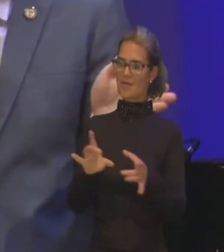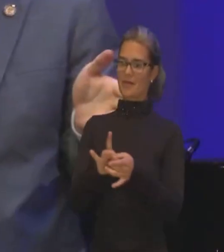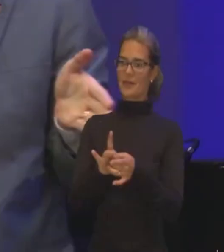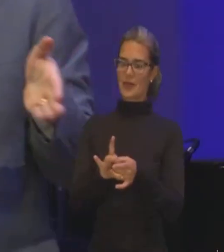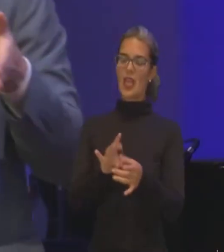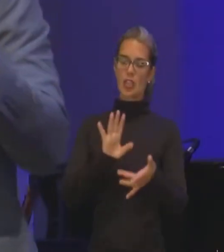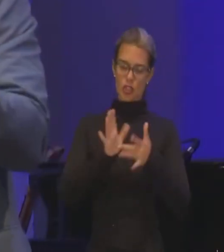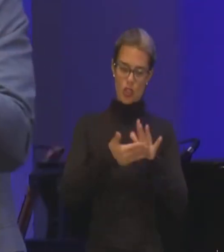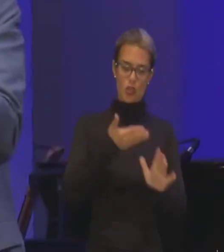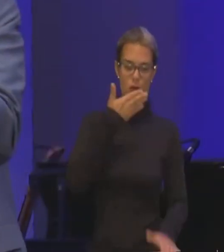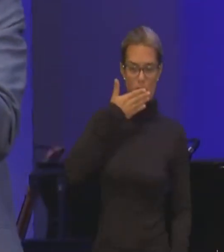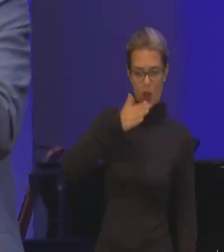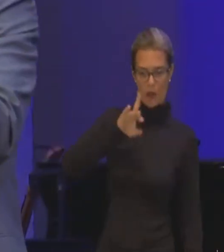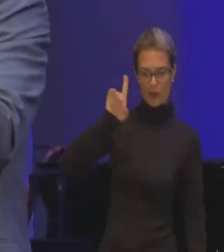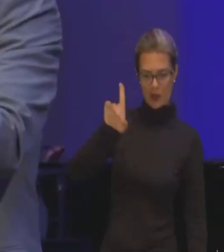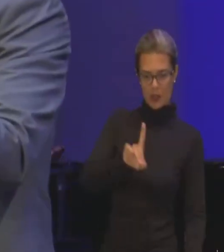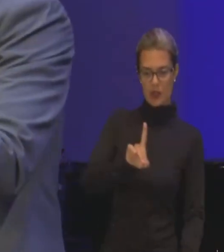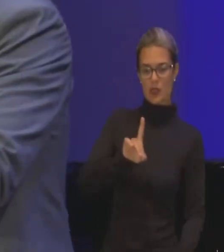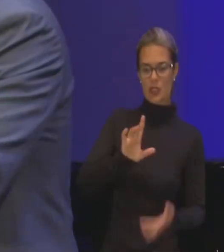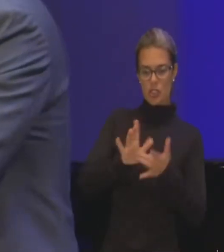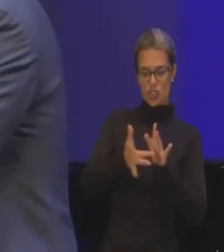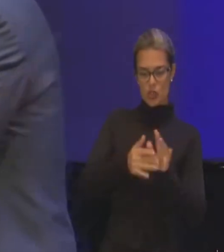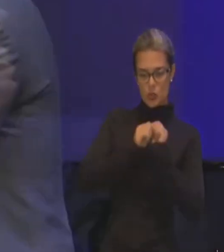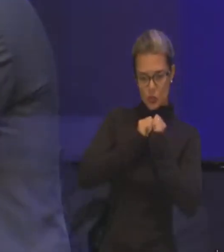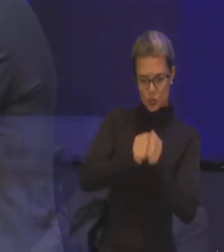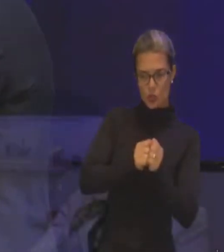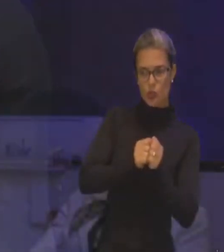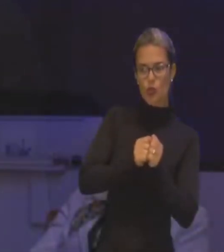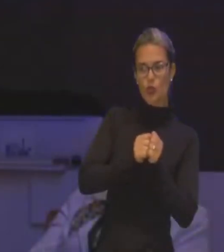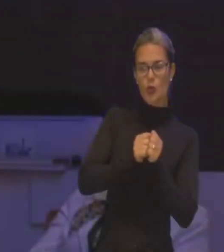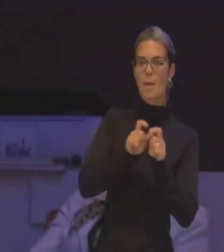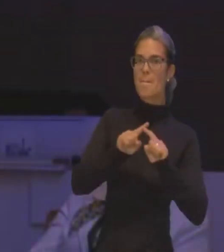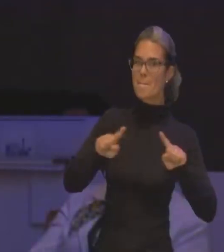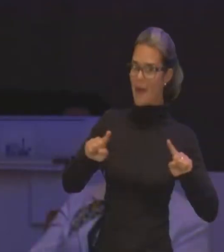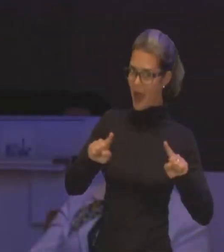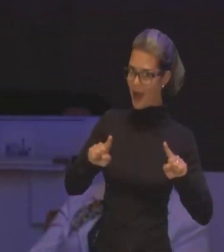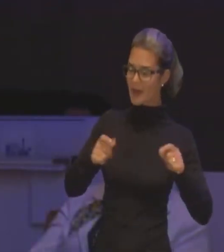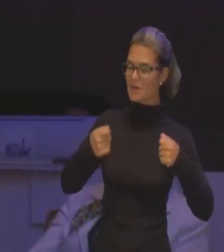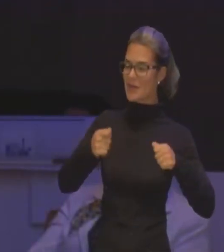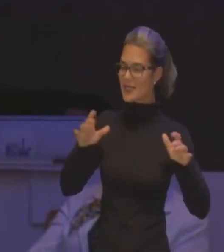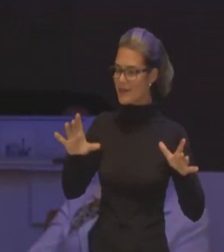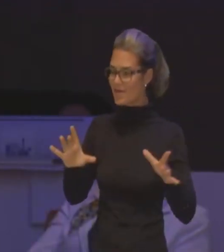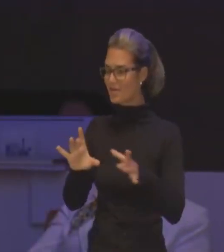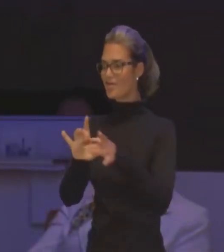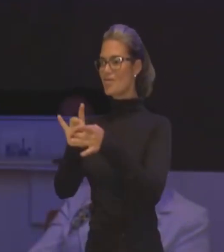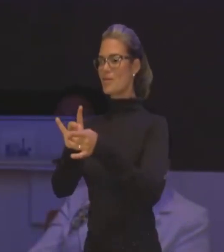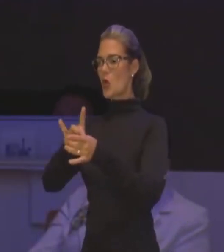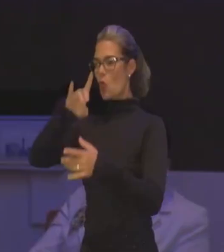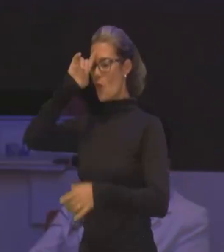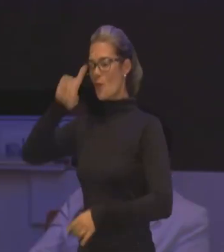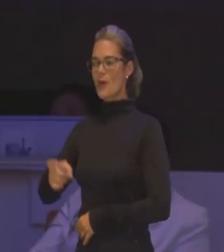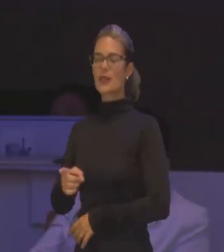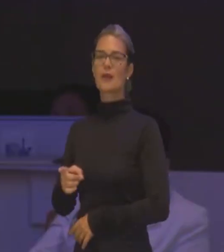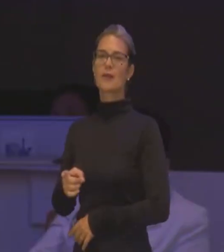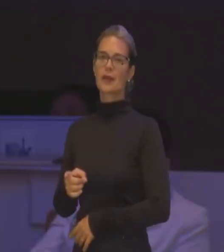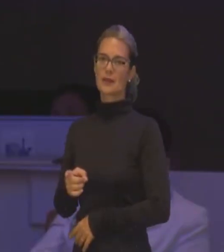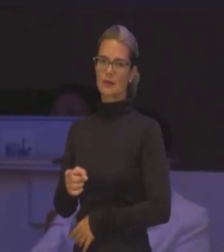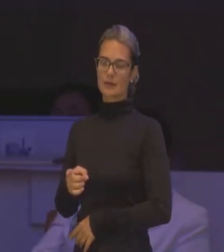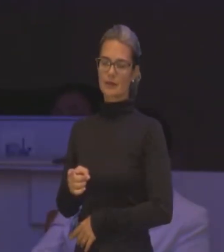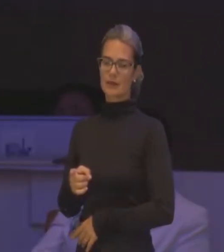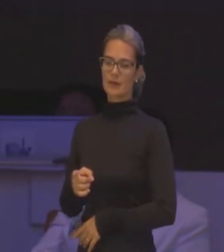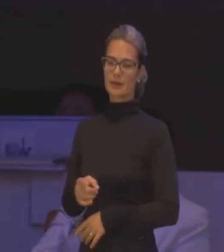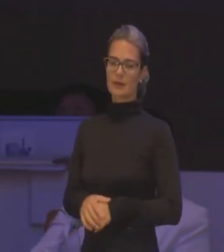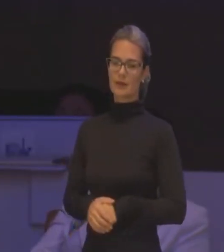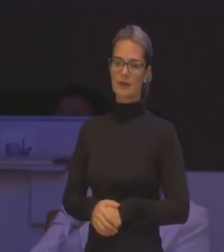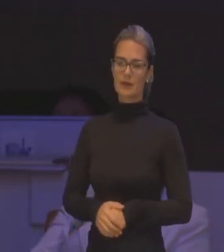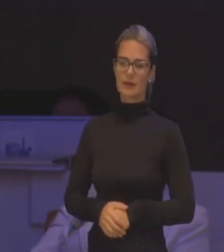de Jesus, da presença de Jesus, está atrelada a algo que ele diz anteriormente.